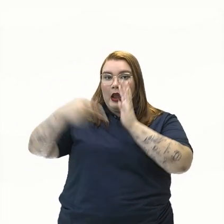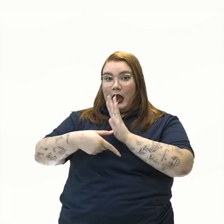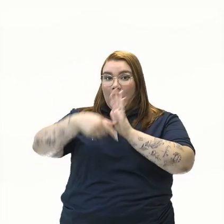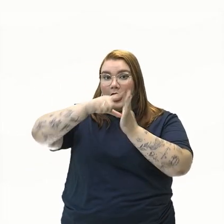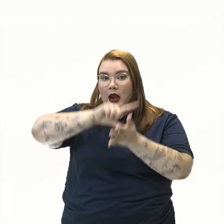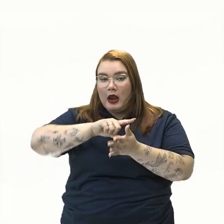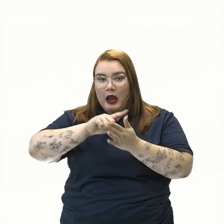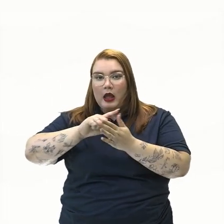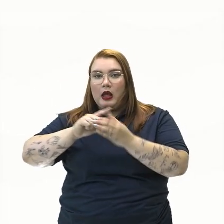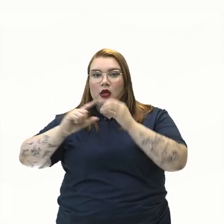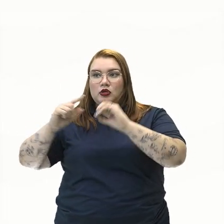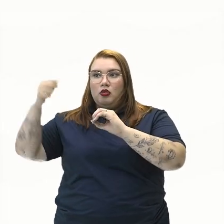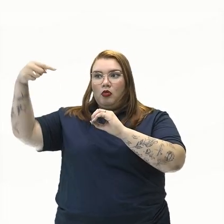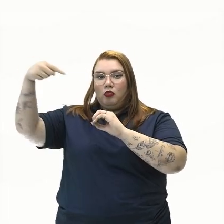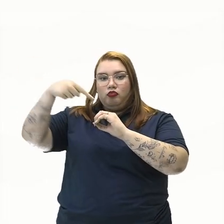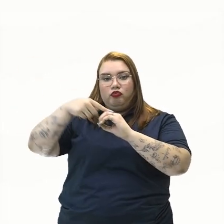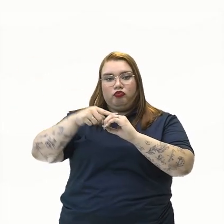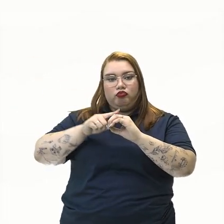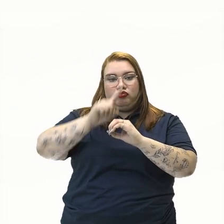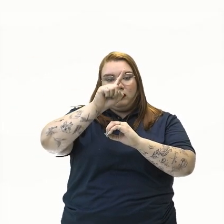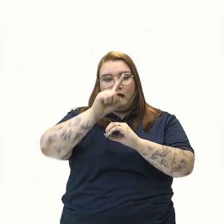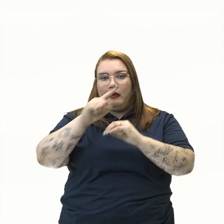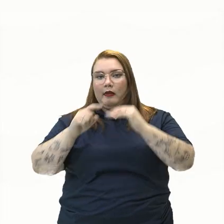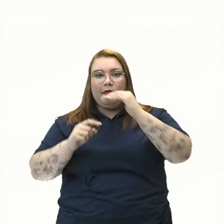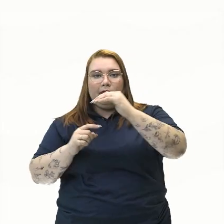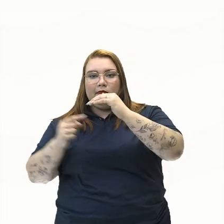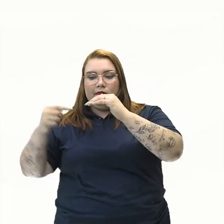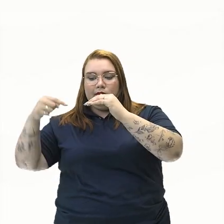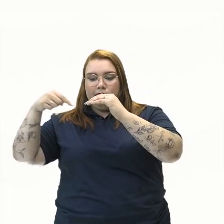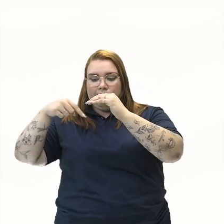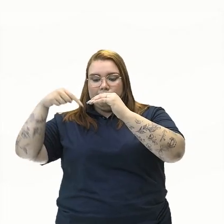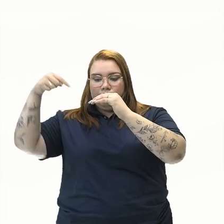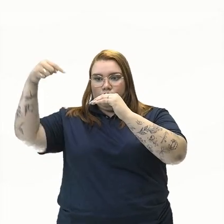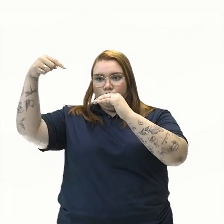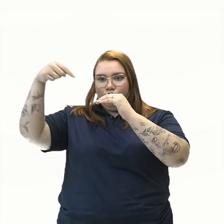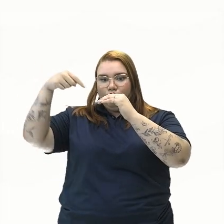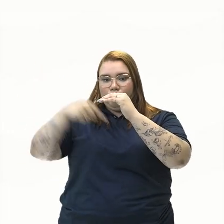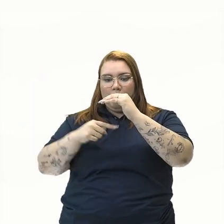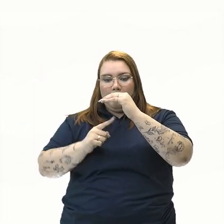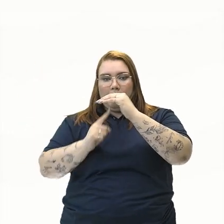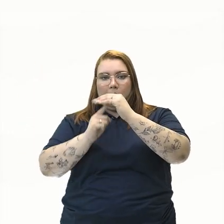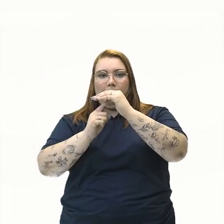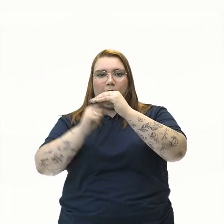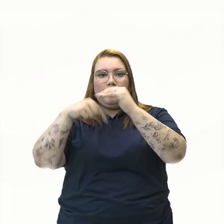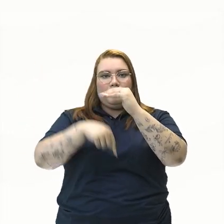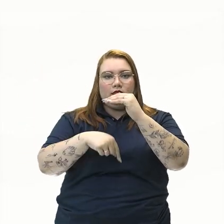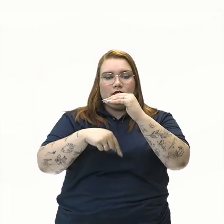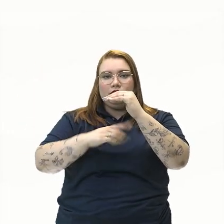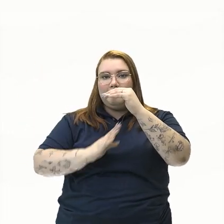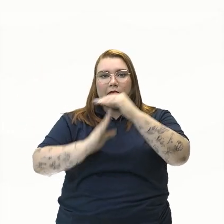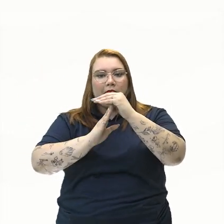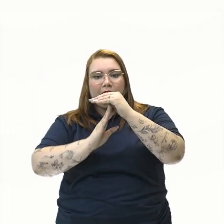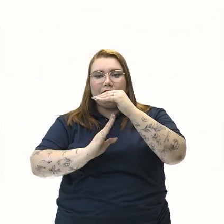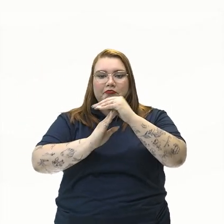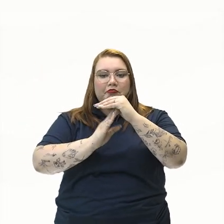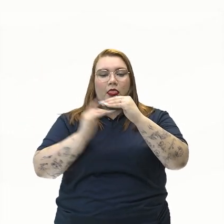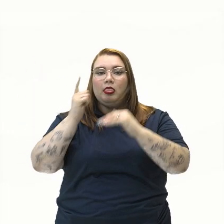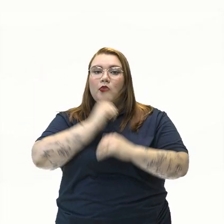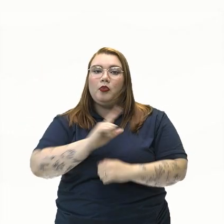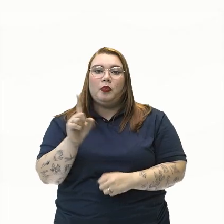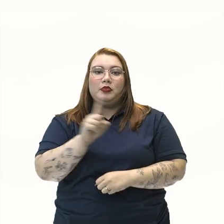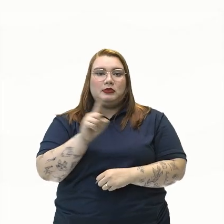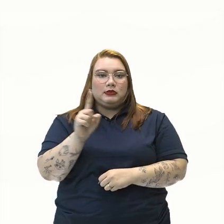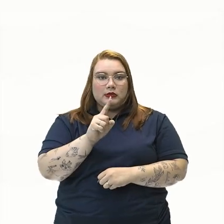desse calor voltar para o espaço, ele acaba voltando para o planeta, né? Ele volta aqui, ó, refletindo esse calor para o